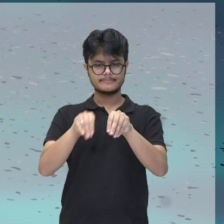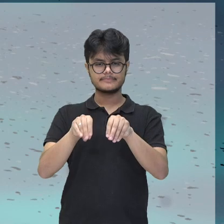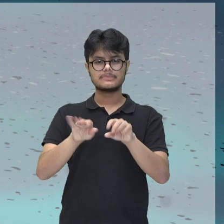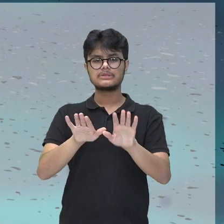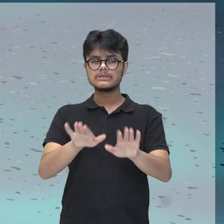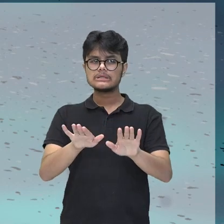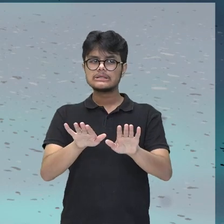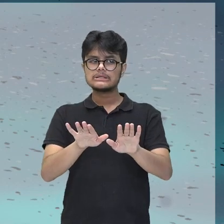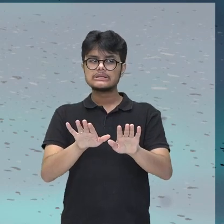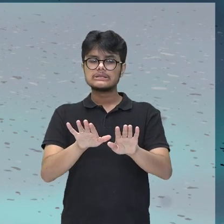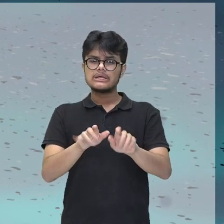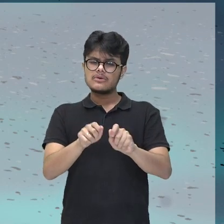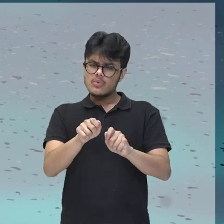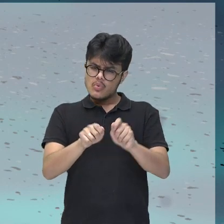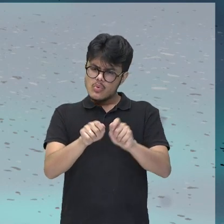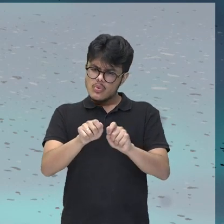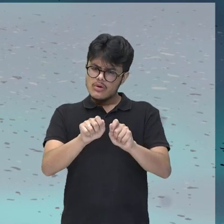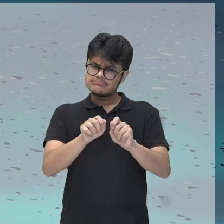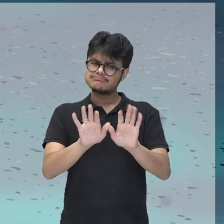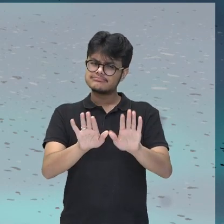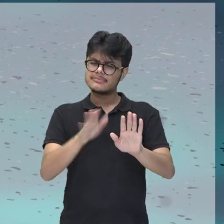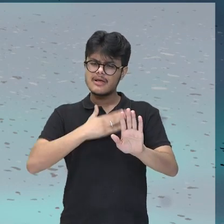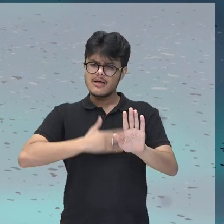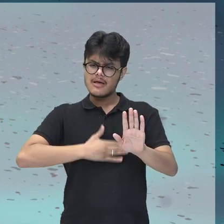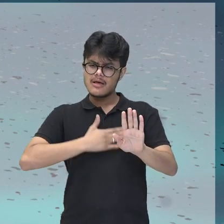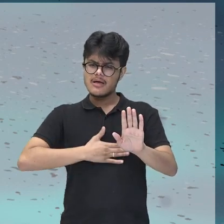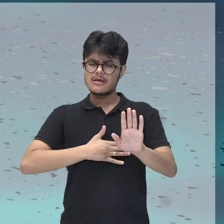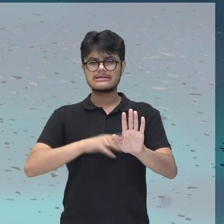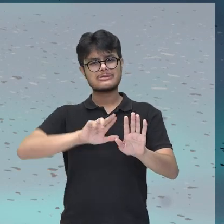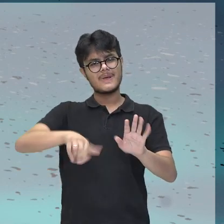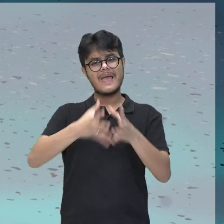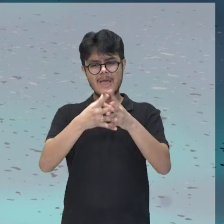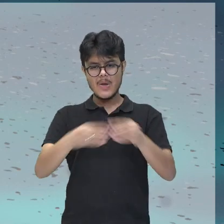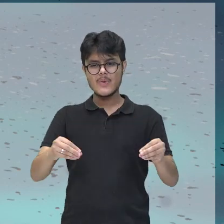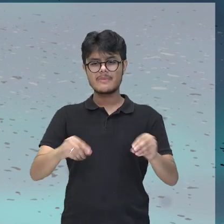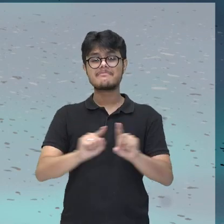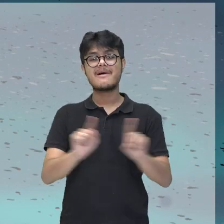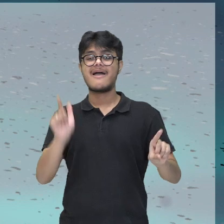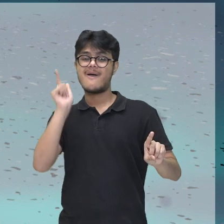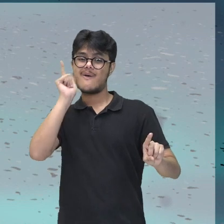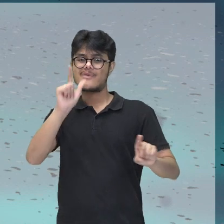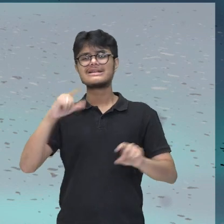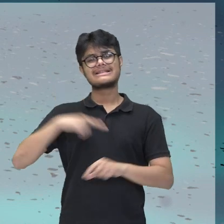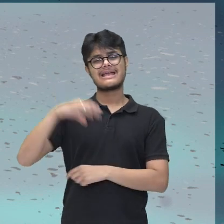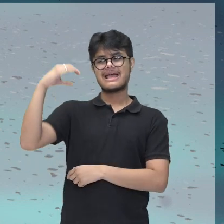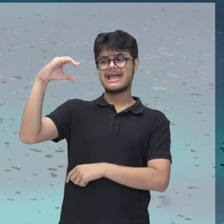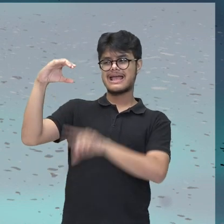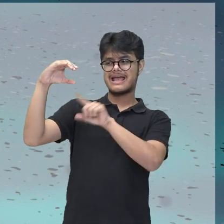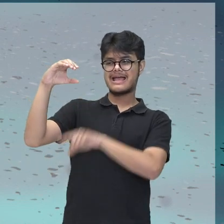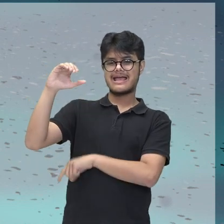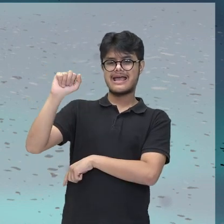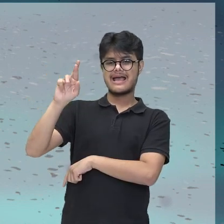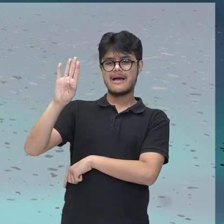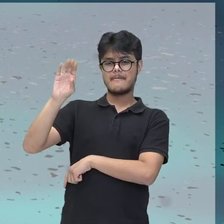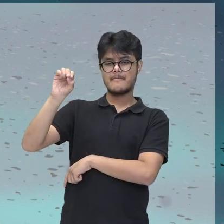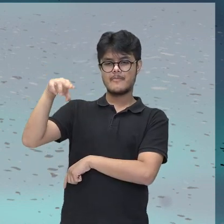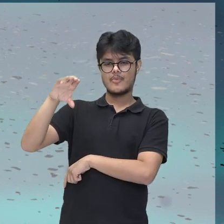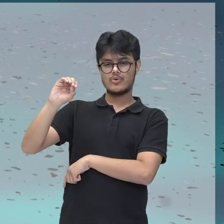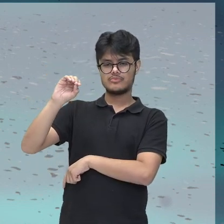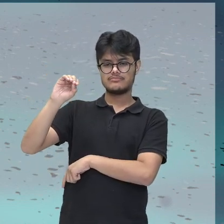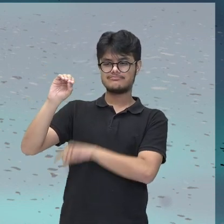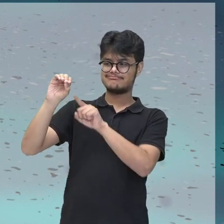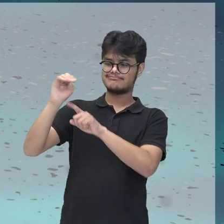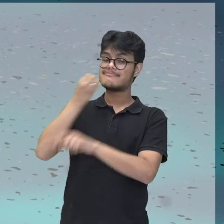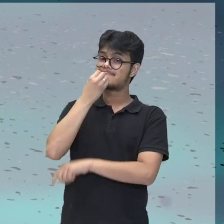controlar a decomposição para que essa decomposição não fique completa e dessa maneira reste, a gente tem